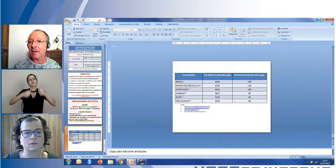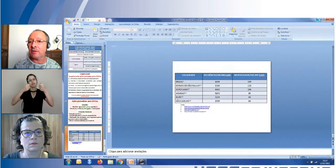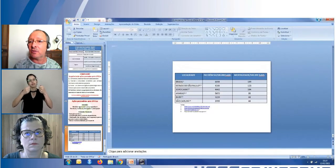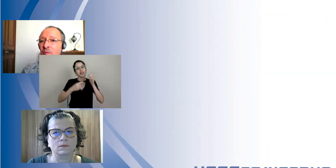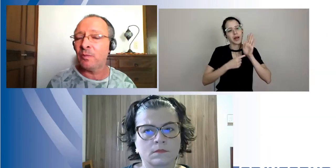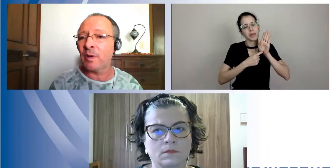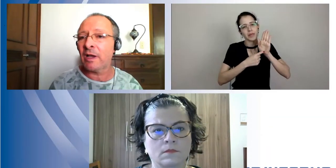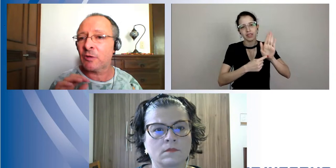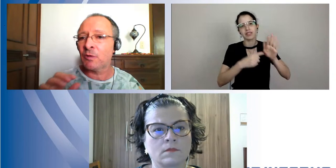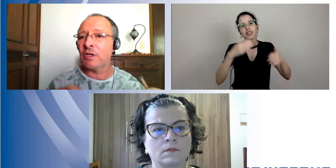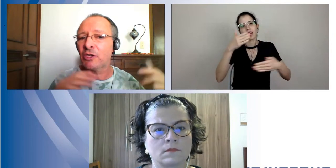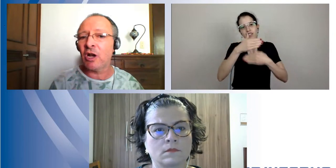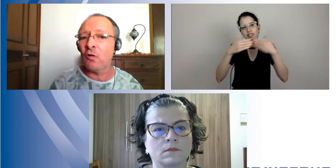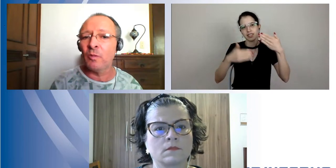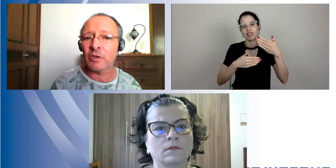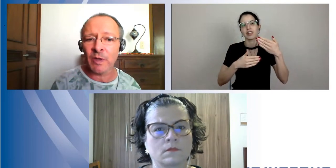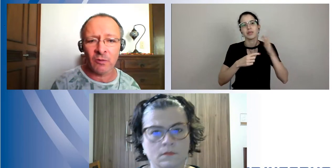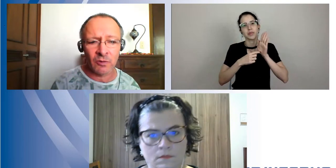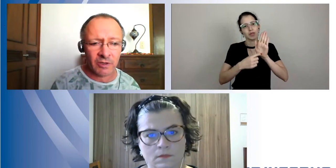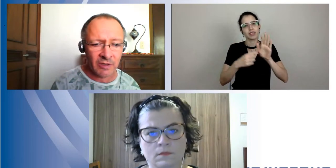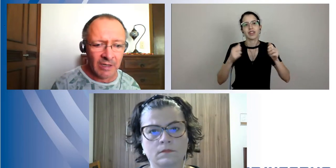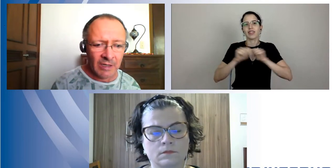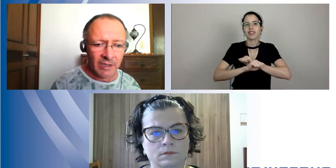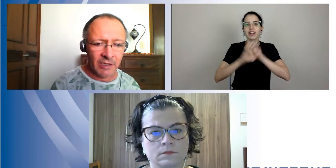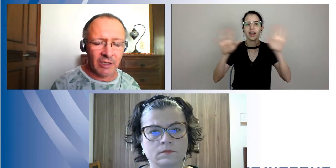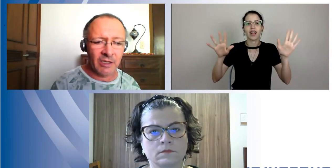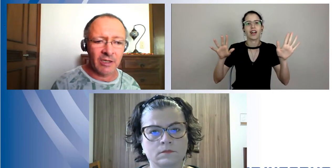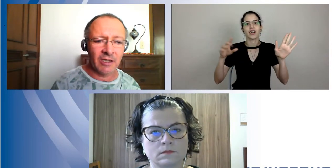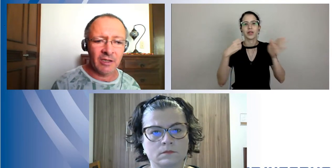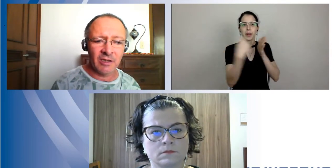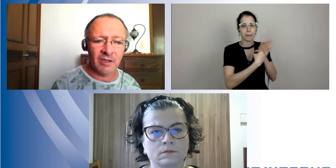apresentar isso para responder já algumas perguntas